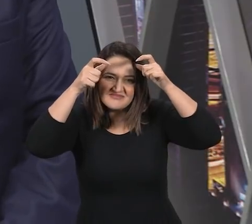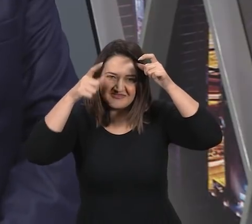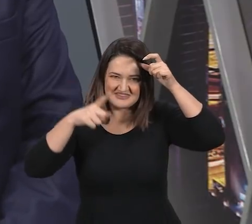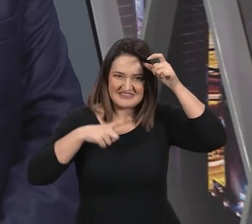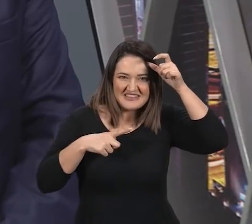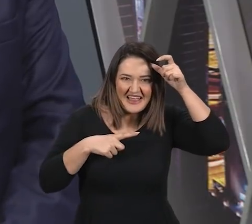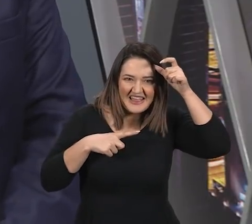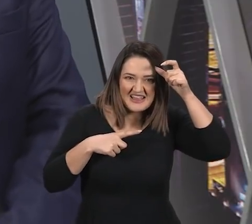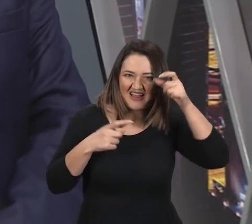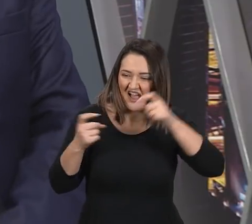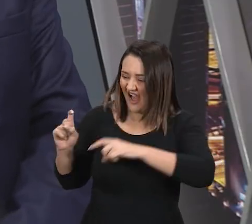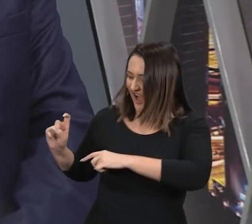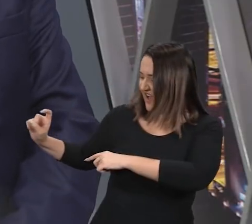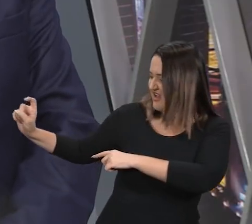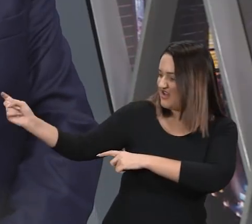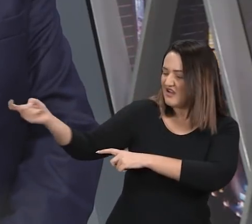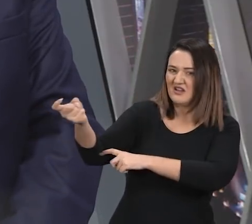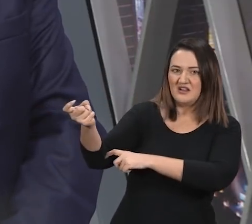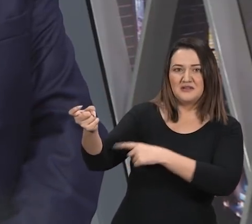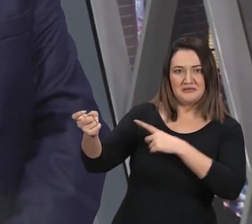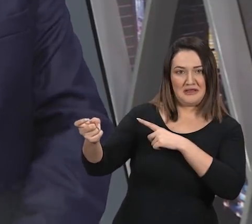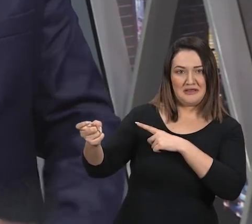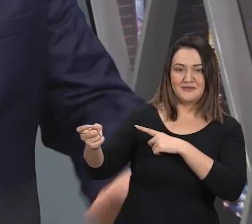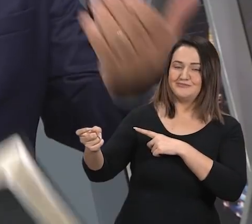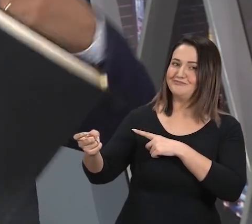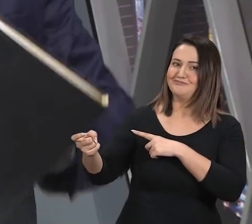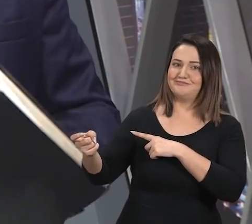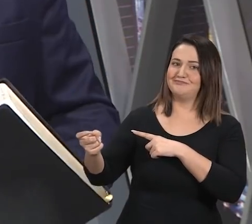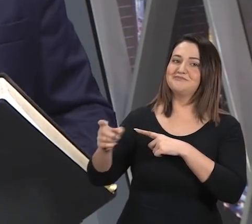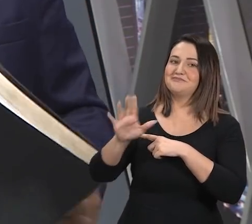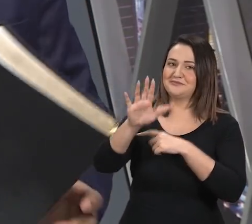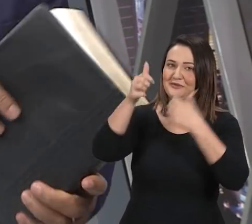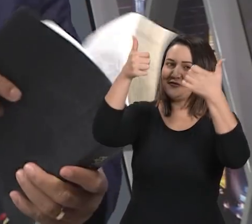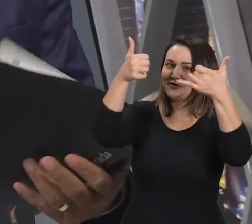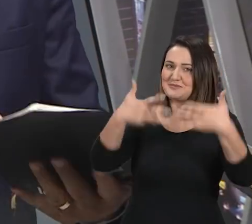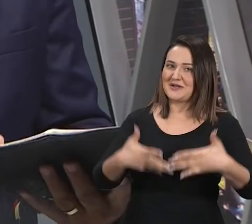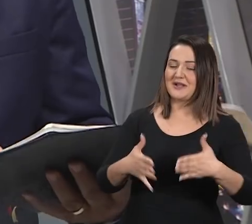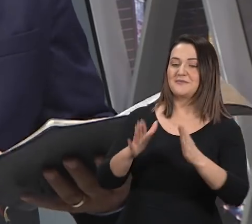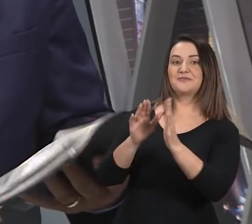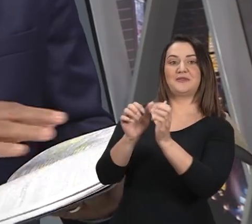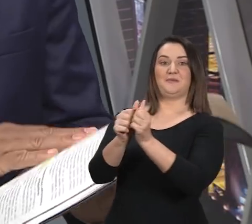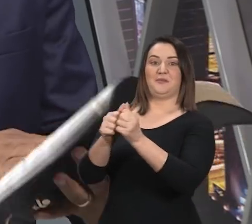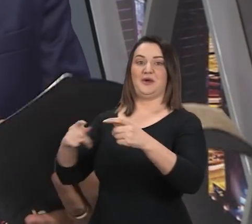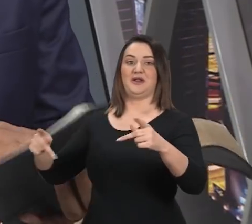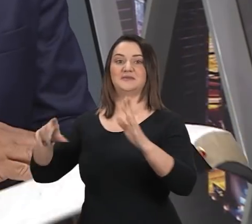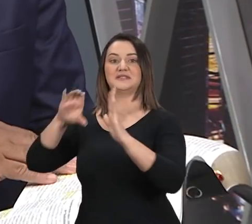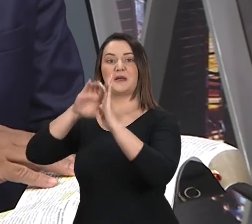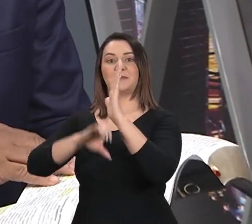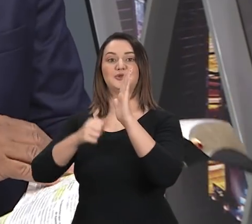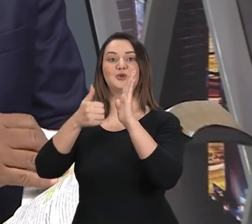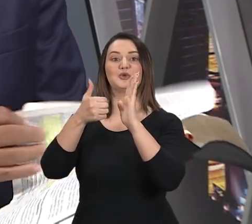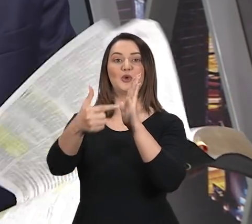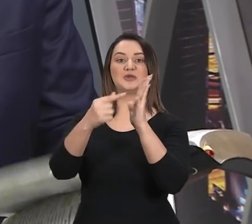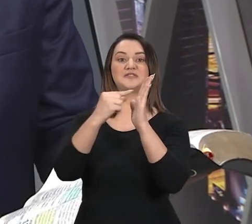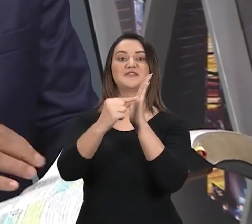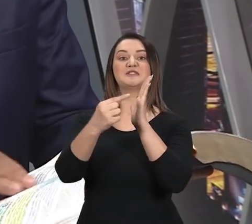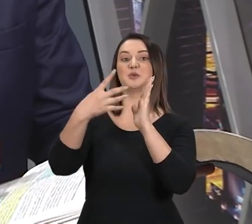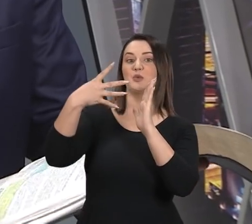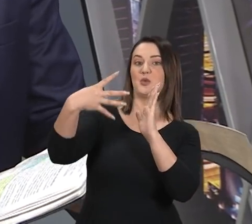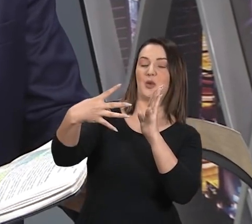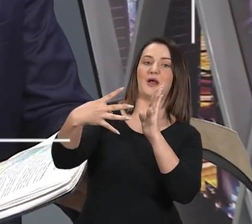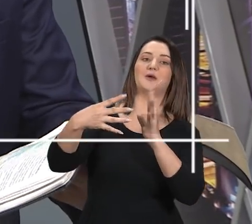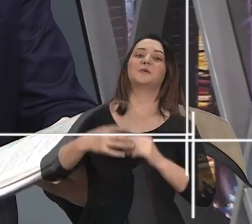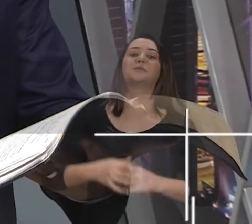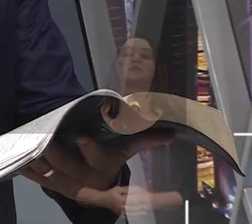tem cauda? O que você acha? O que diz a Bíblia? A Bíblia diz, Apocalipse 12, diz